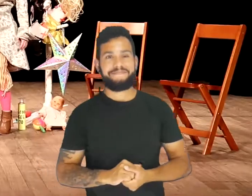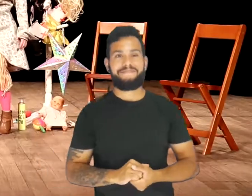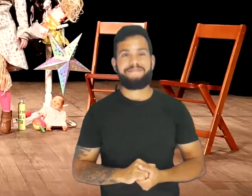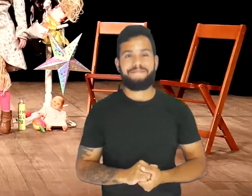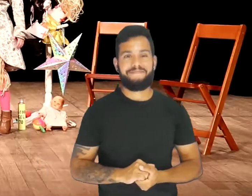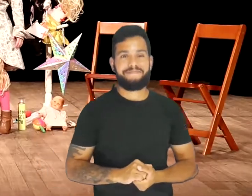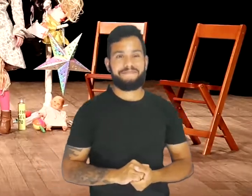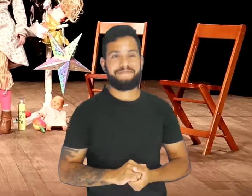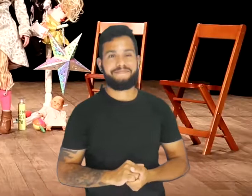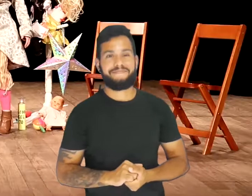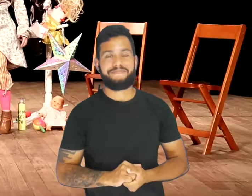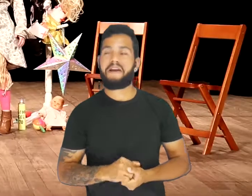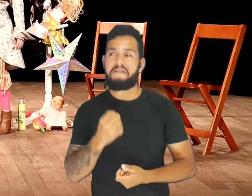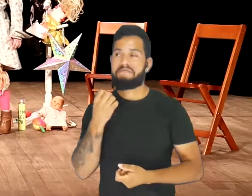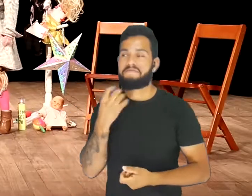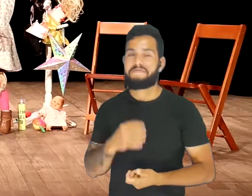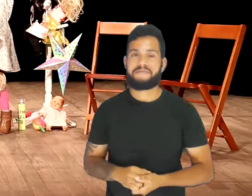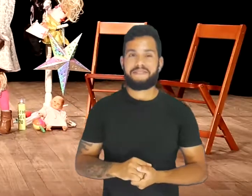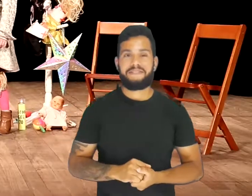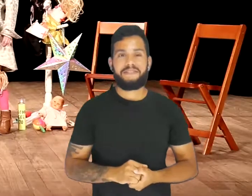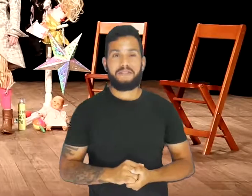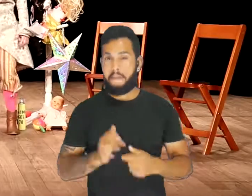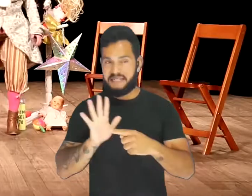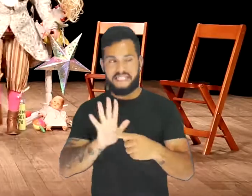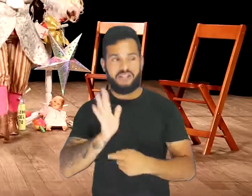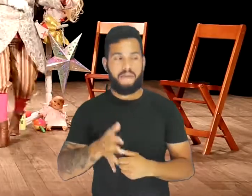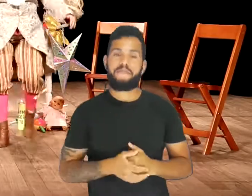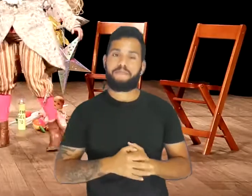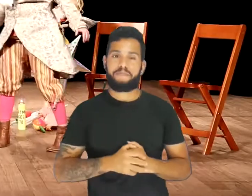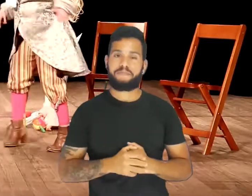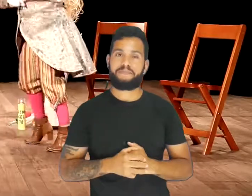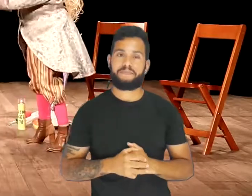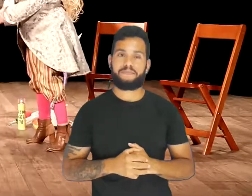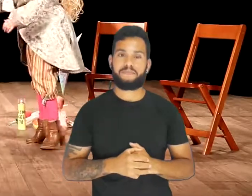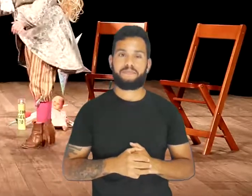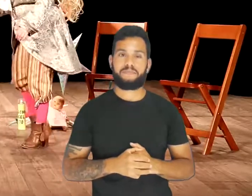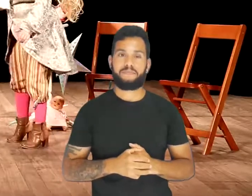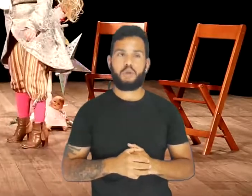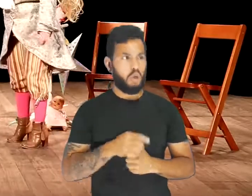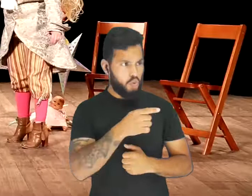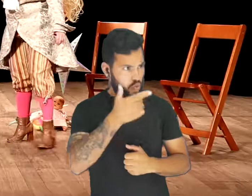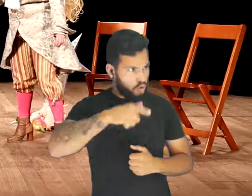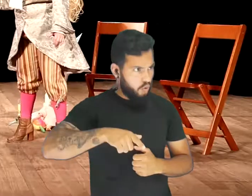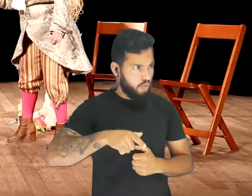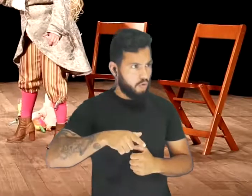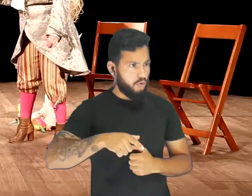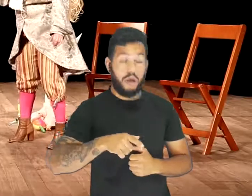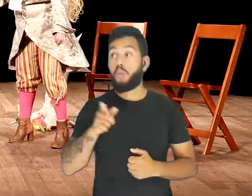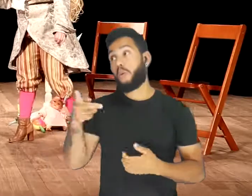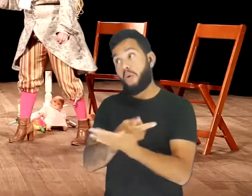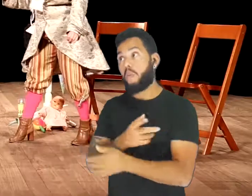Sou um gato. Ou assim, ó. Sou um gato. Ah, melhorou essa, né? Foi bom. Tá bom, esse tá mico. Tá, bom. Tá, então bom, eu não preciso pagar mais mico. Já paguei